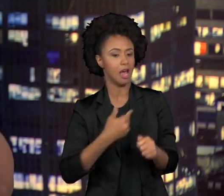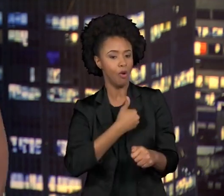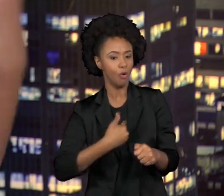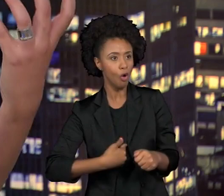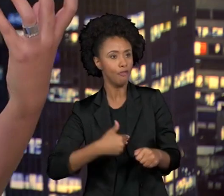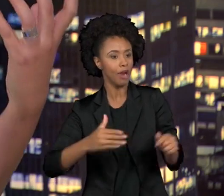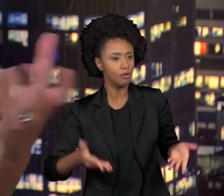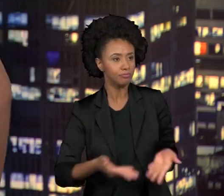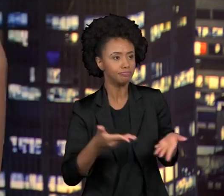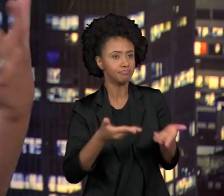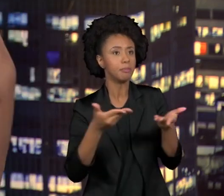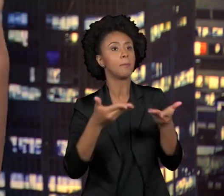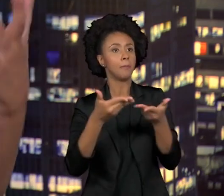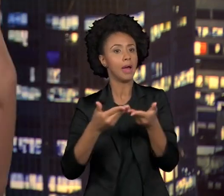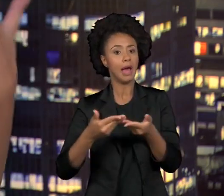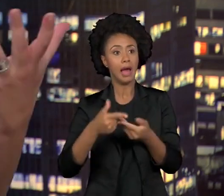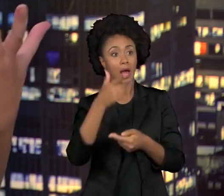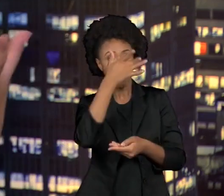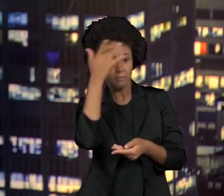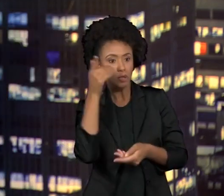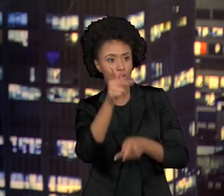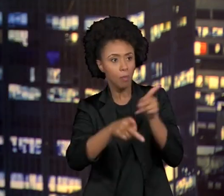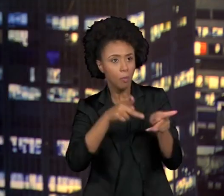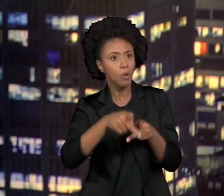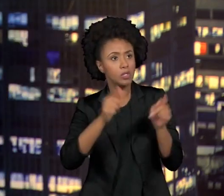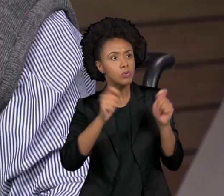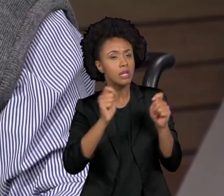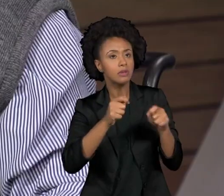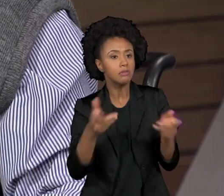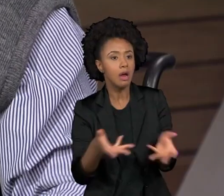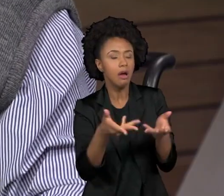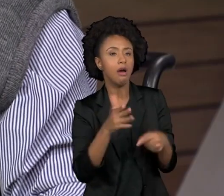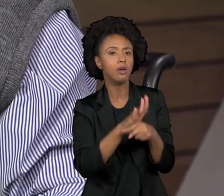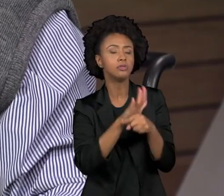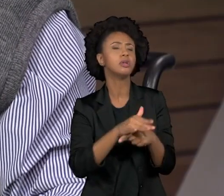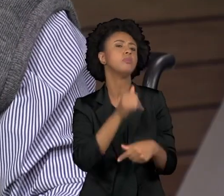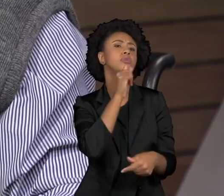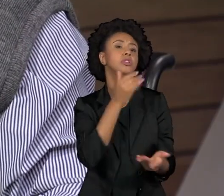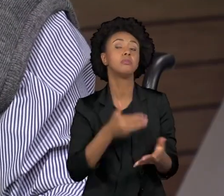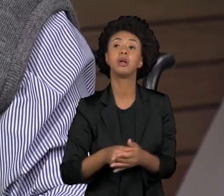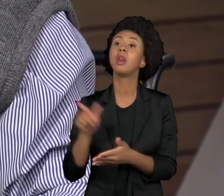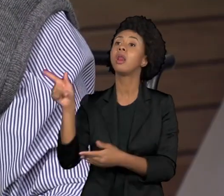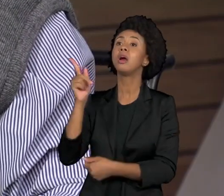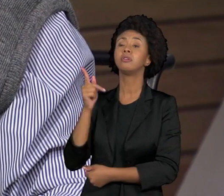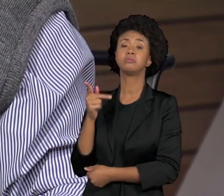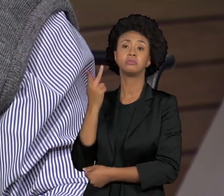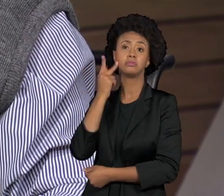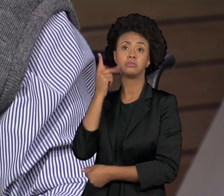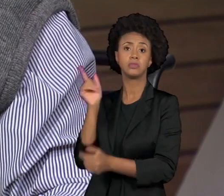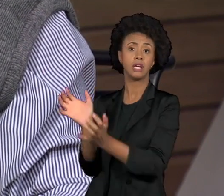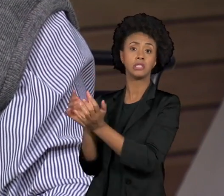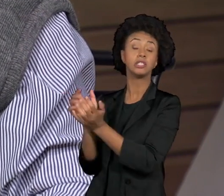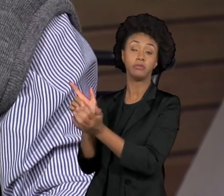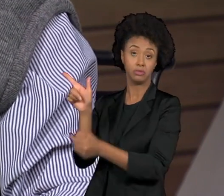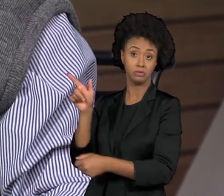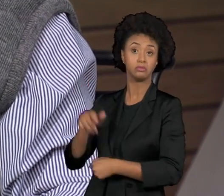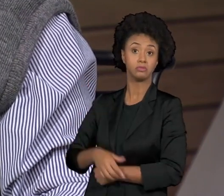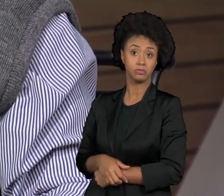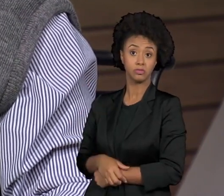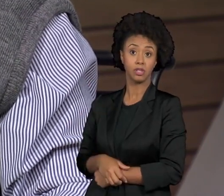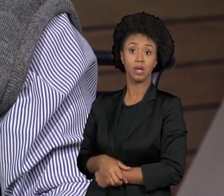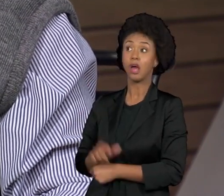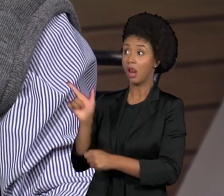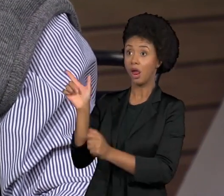investimento, está na mão do cidadão e que traria grandes resultados. Por exemplo, o que foi feito no Recife, né? O